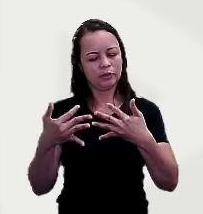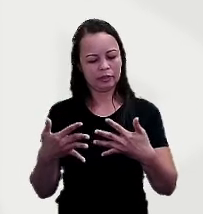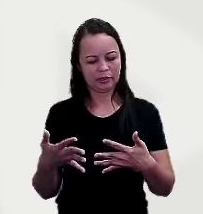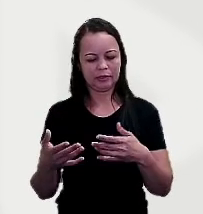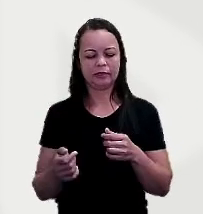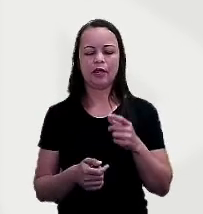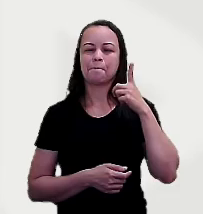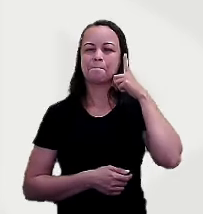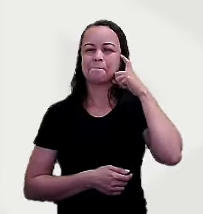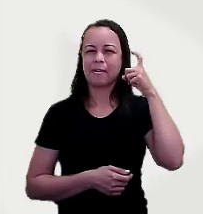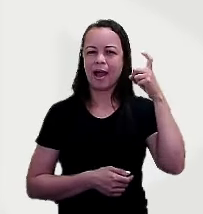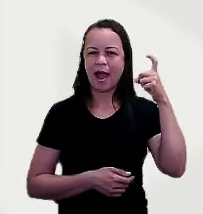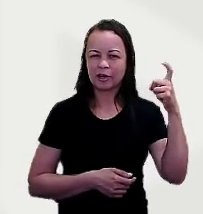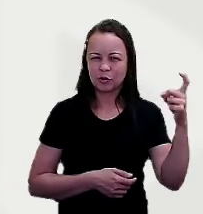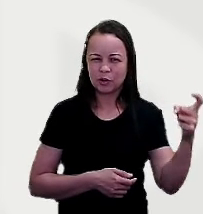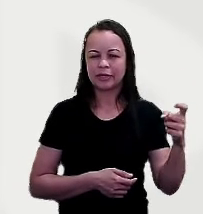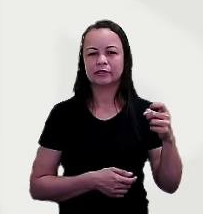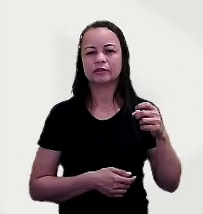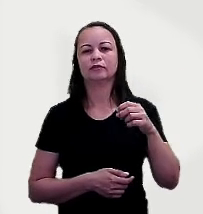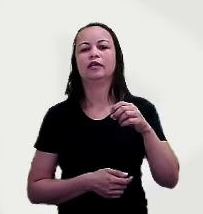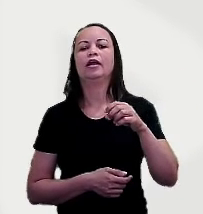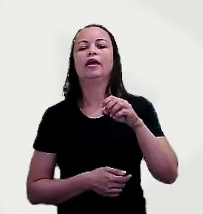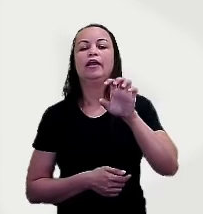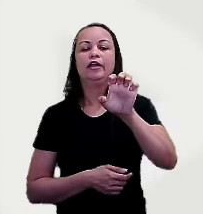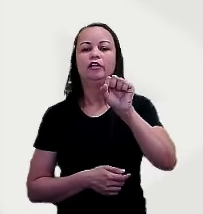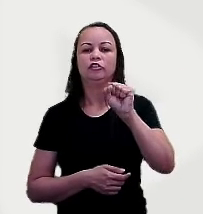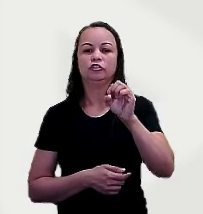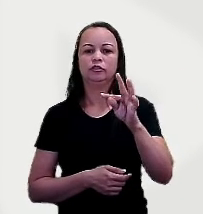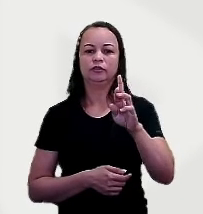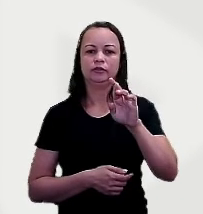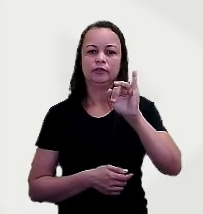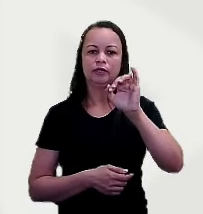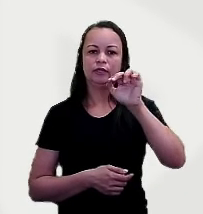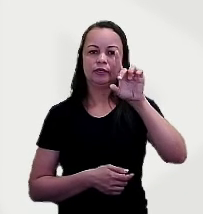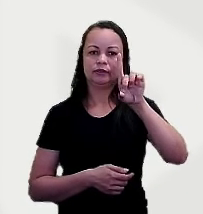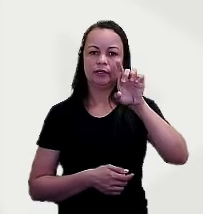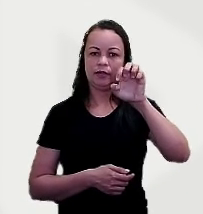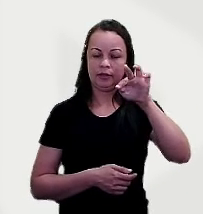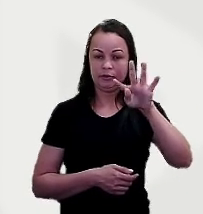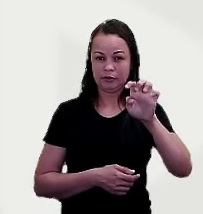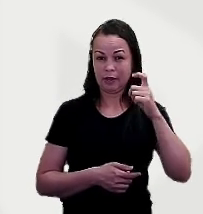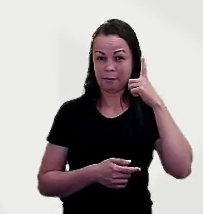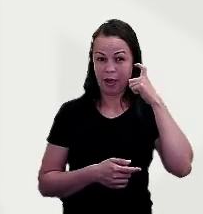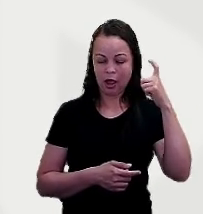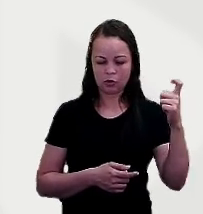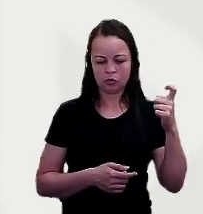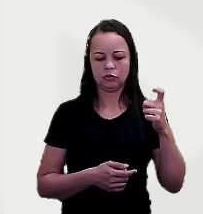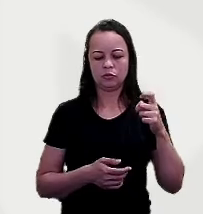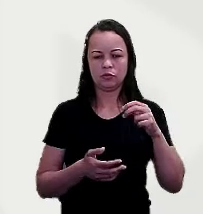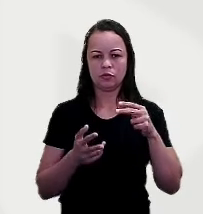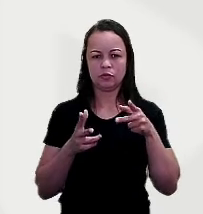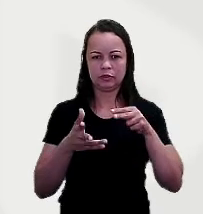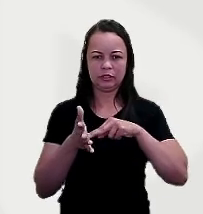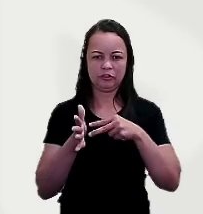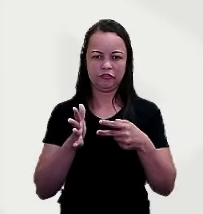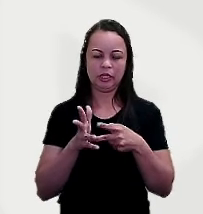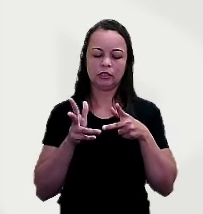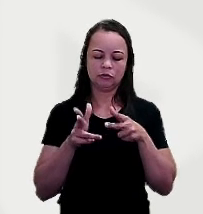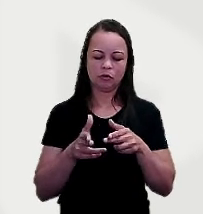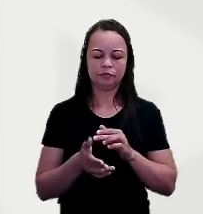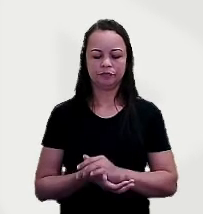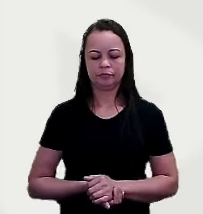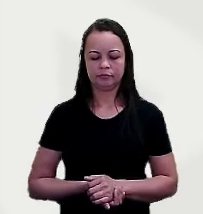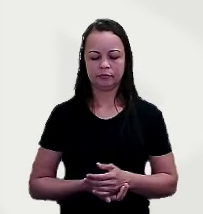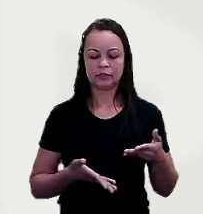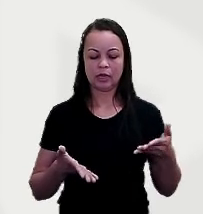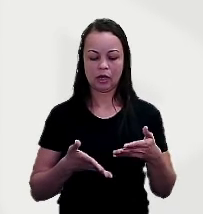que barulhento, algo estridente é algo de muito barulho. Agora, o sexto quesito pede para a gente criar